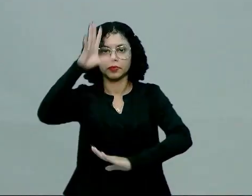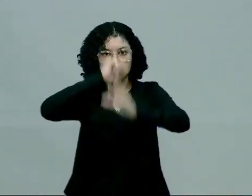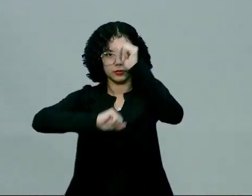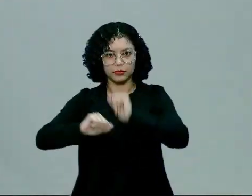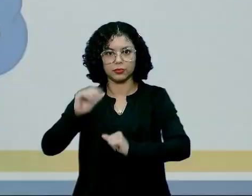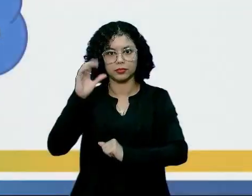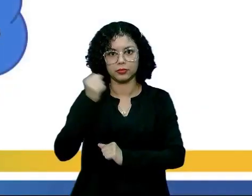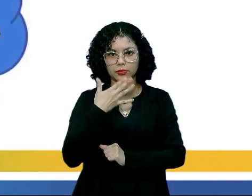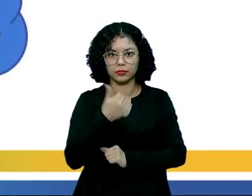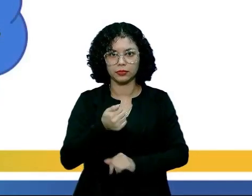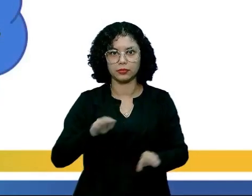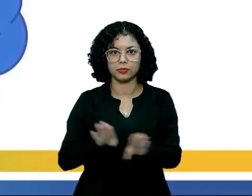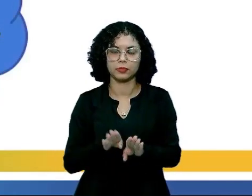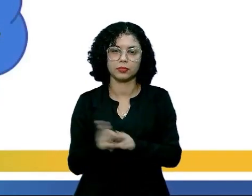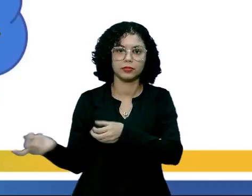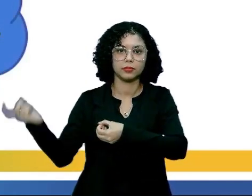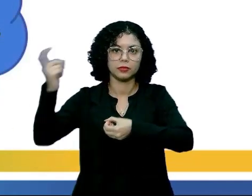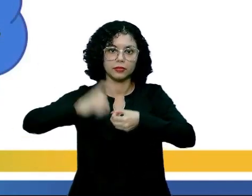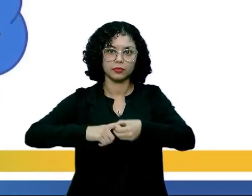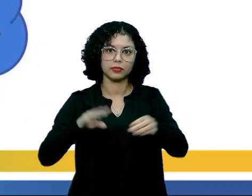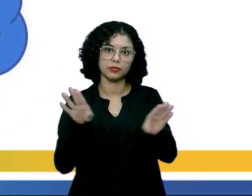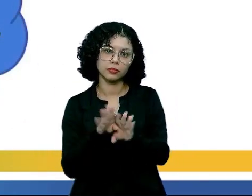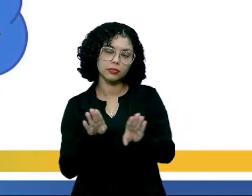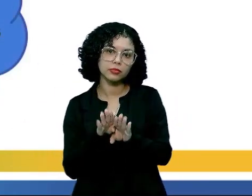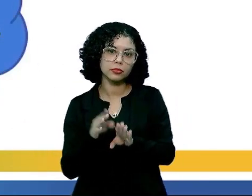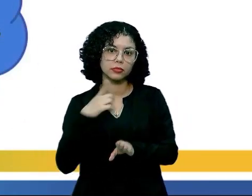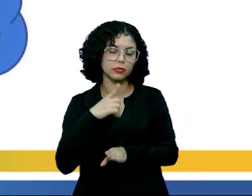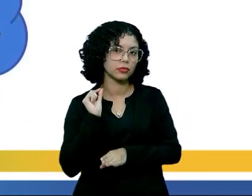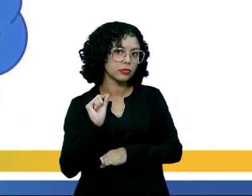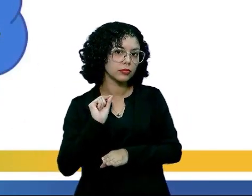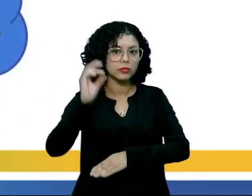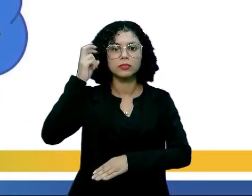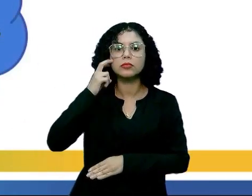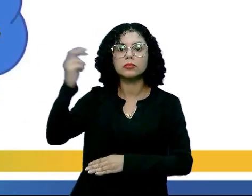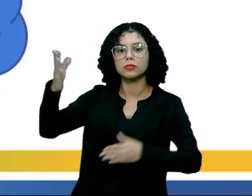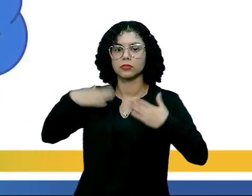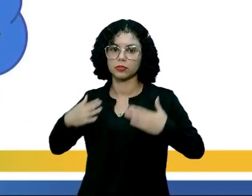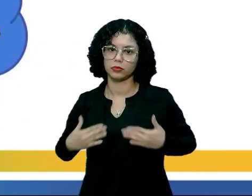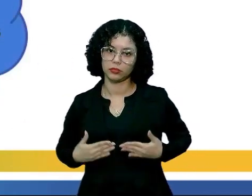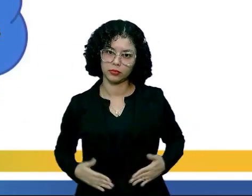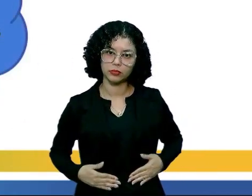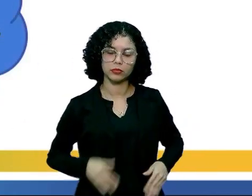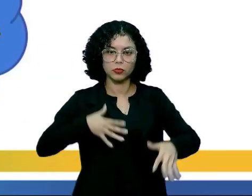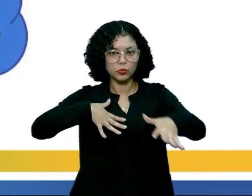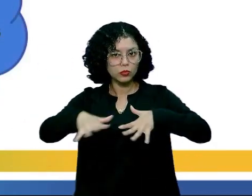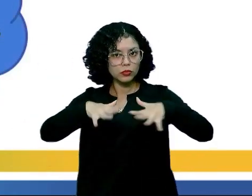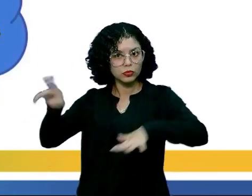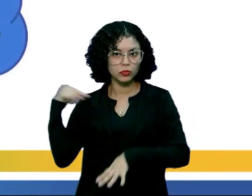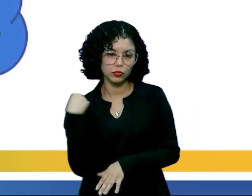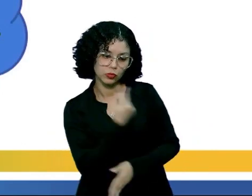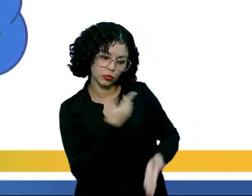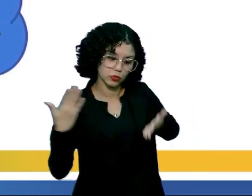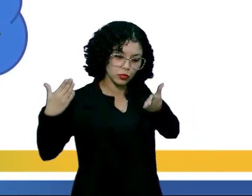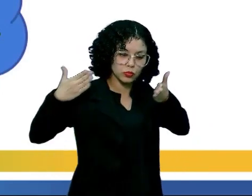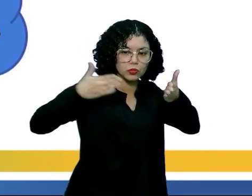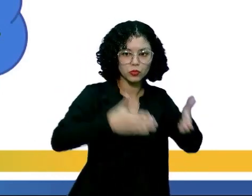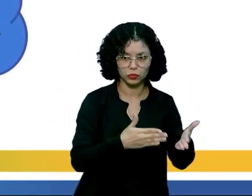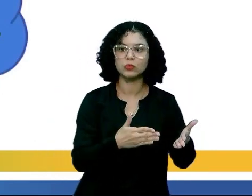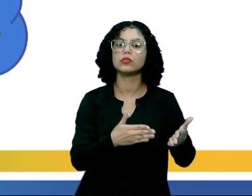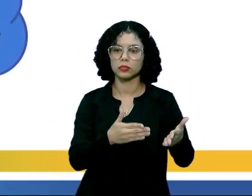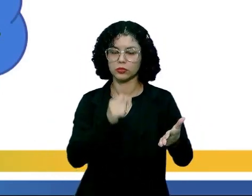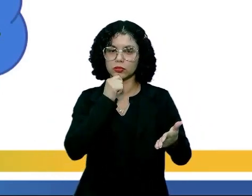conhecimentos tranquilo voltando aqui a gente tem a cultura corporal do movimento que vai ser o nosso principal